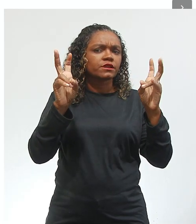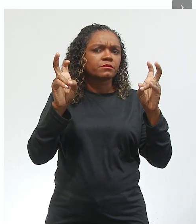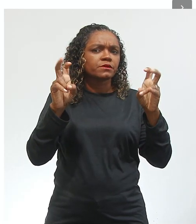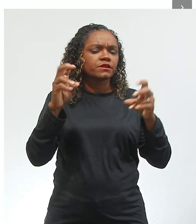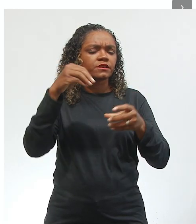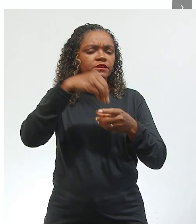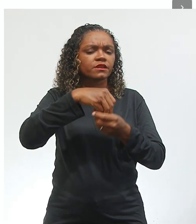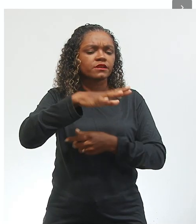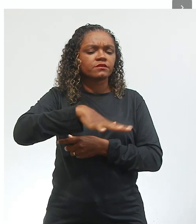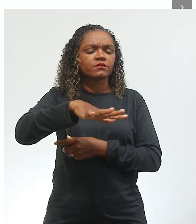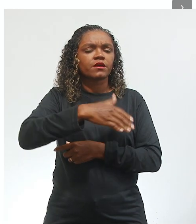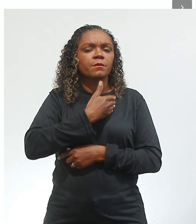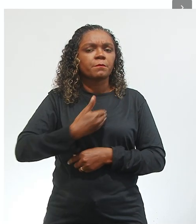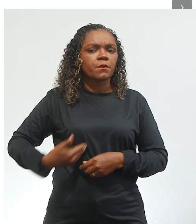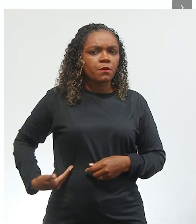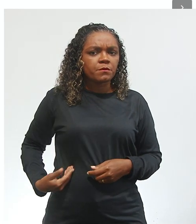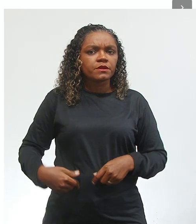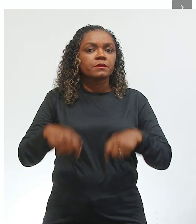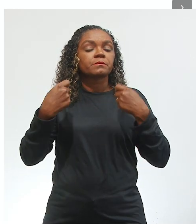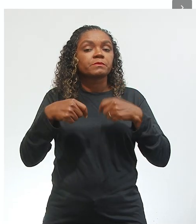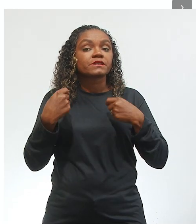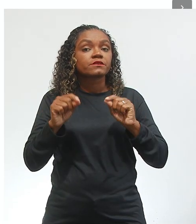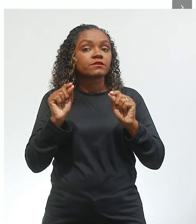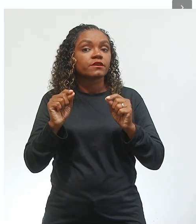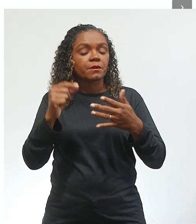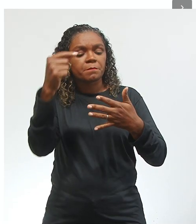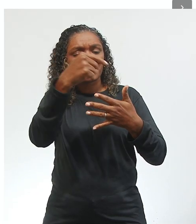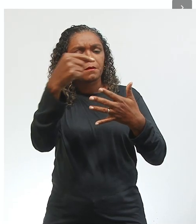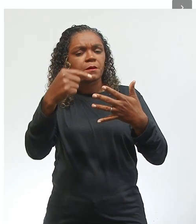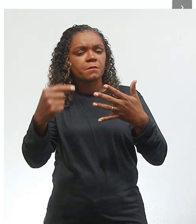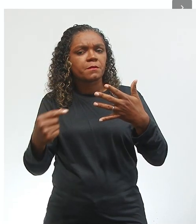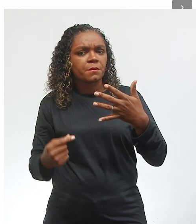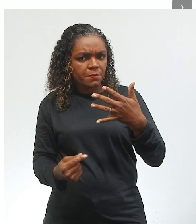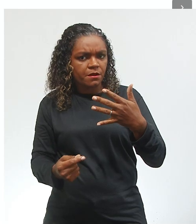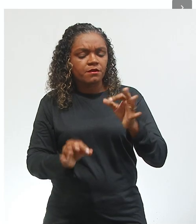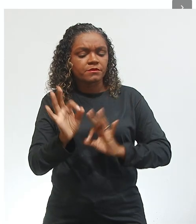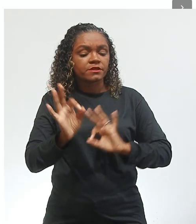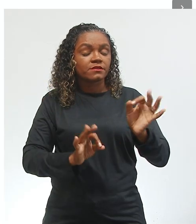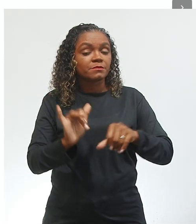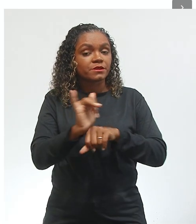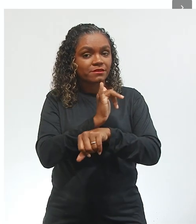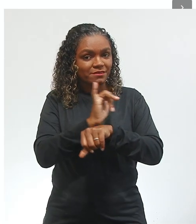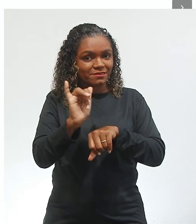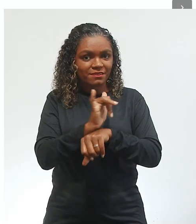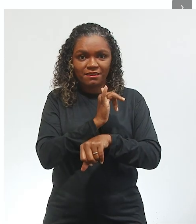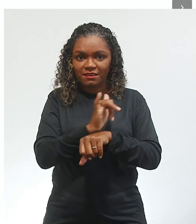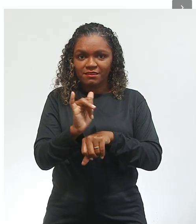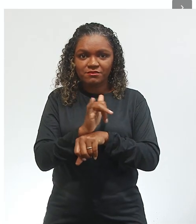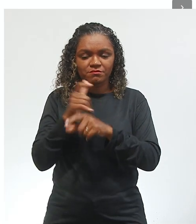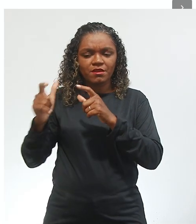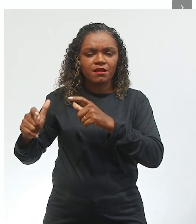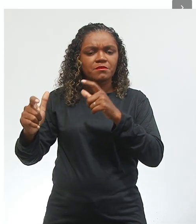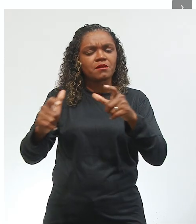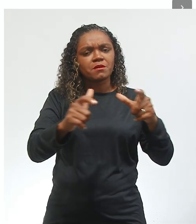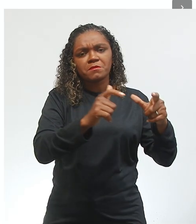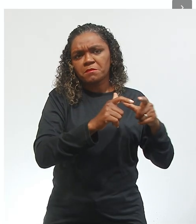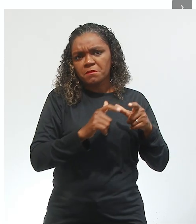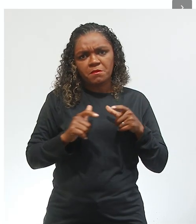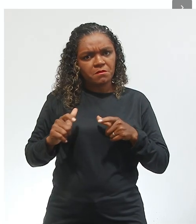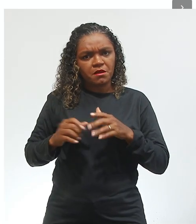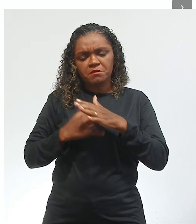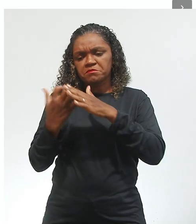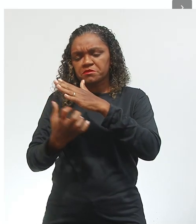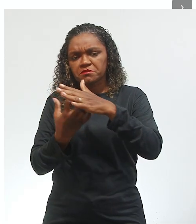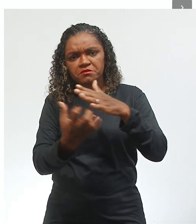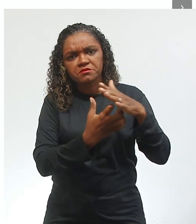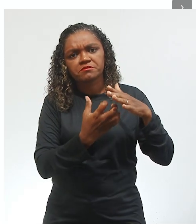serviço público, né, é preciso aplicar os princípios do planejamento estratégico, como é feito em qualquer